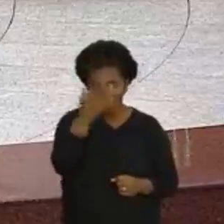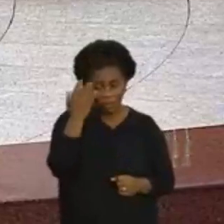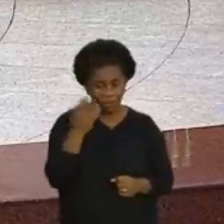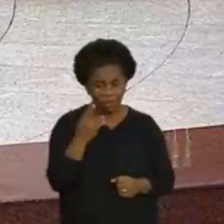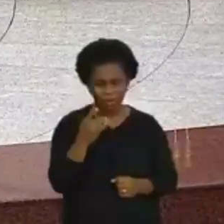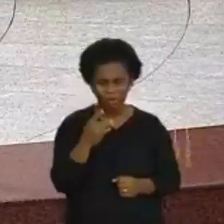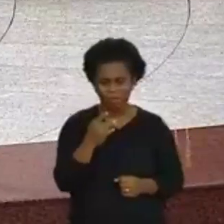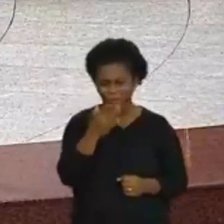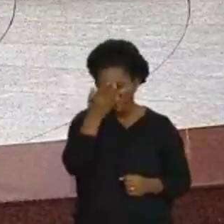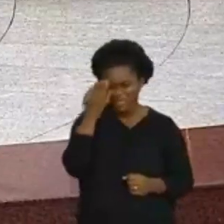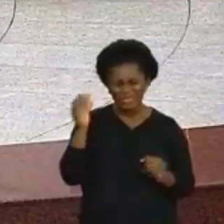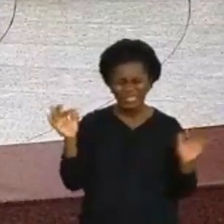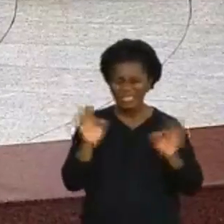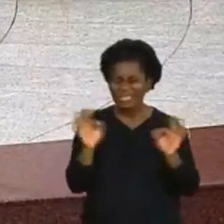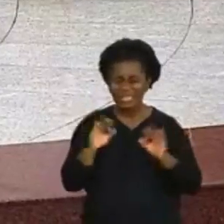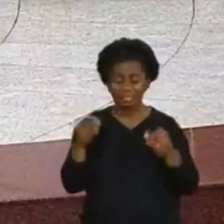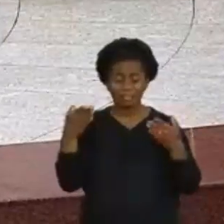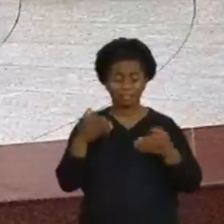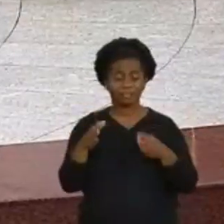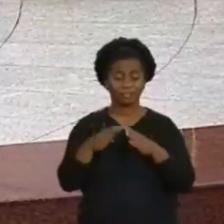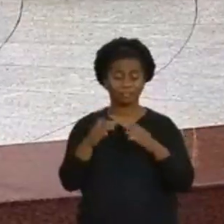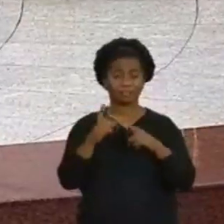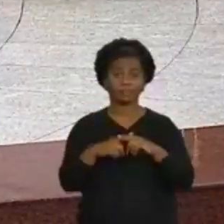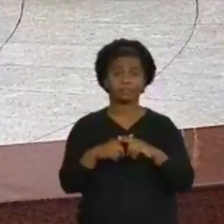ninguém que chega na igreja, ninguém,